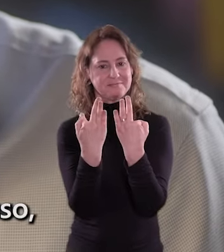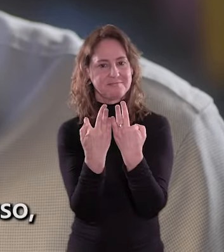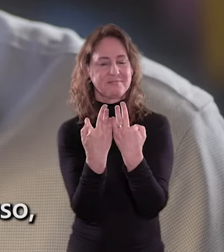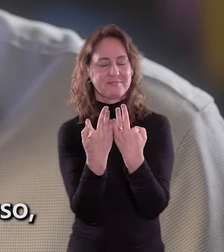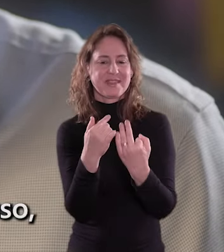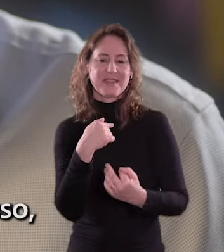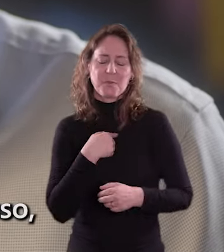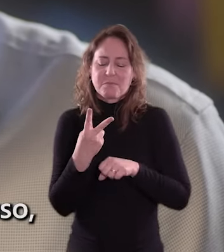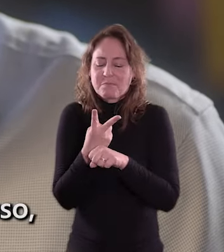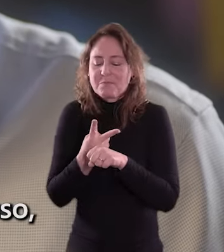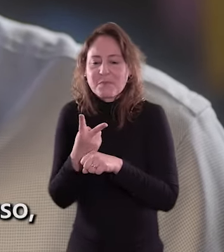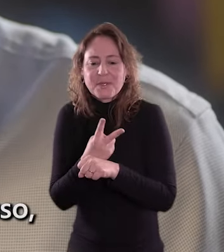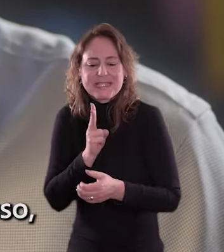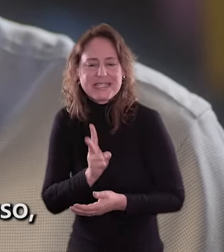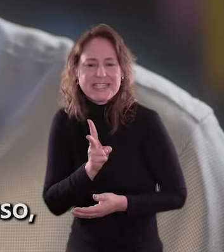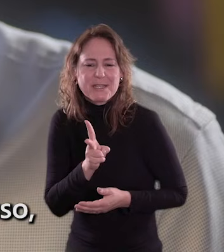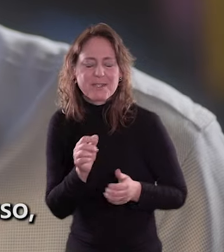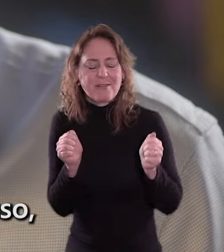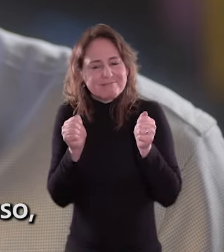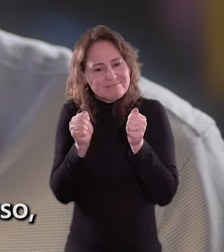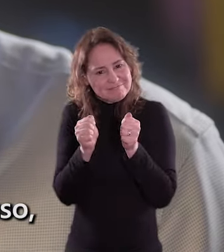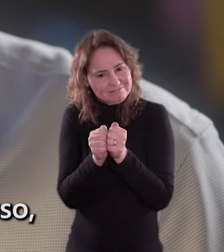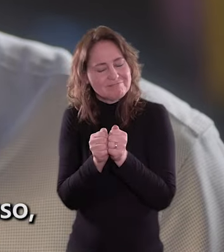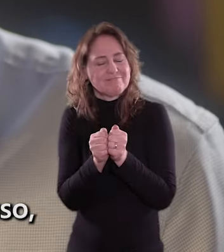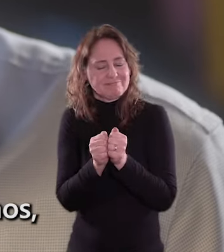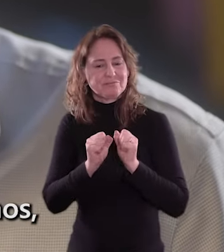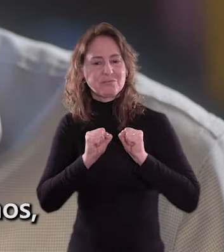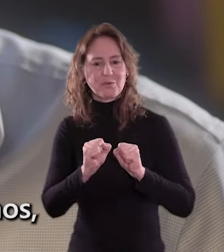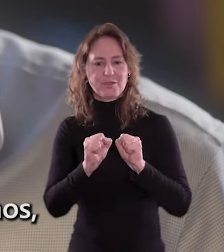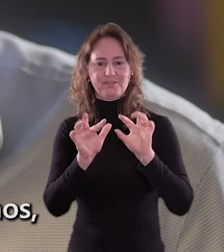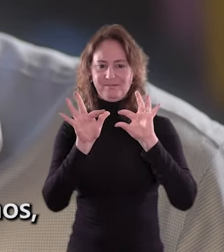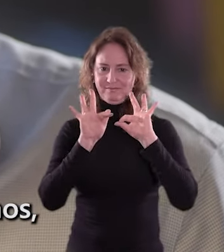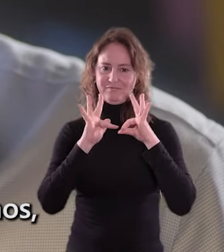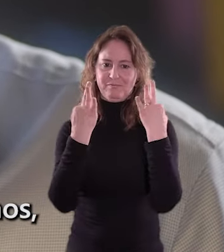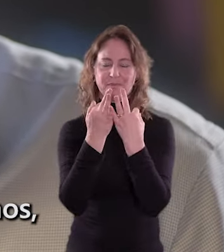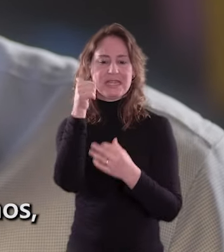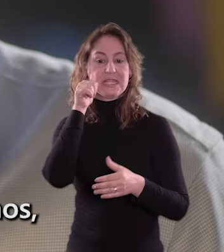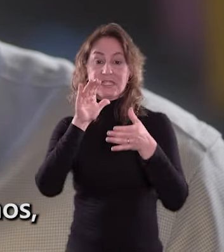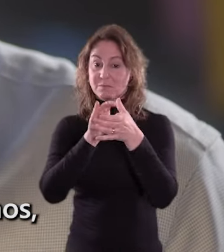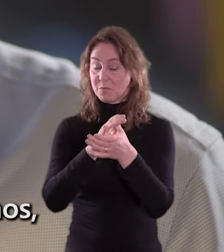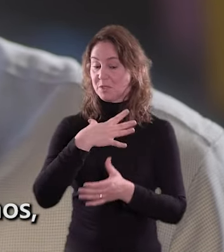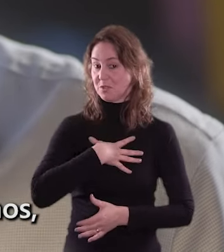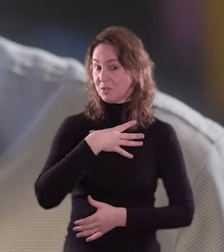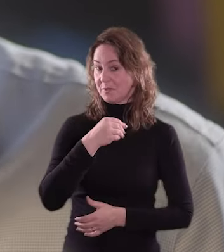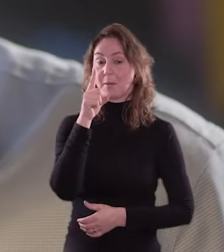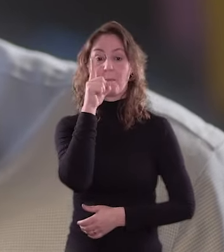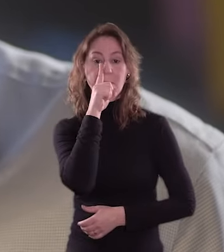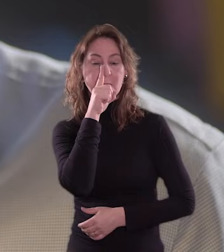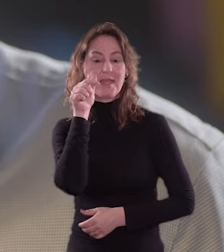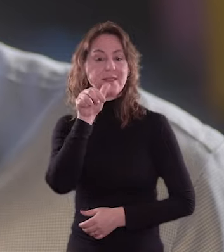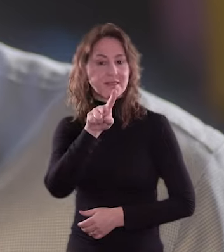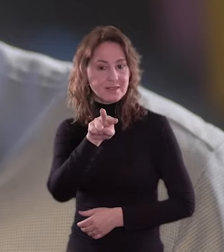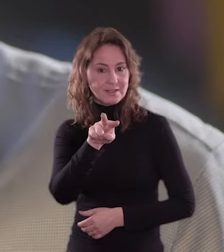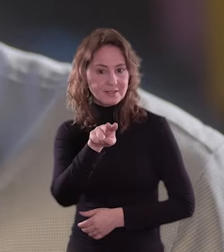eu procuro sempre estar o máximo possível que eu posso junto da minha família, da minha esposa, dos meus filhos, da minha mãe,